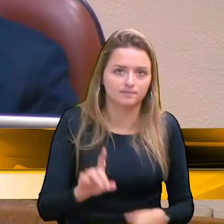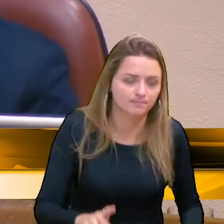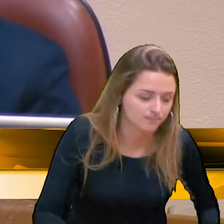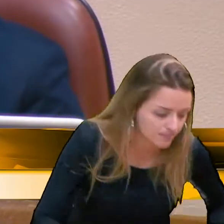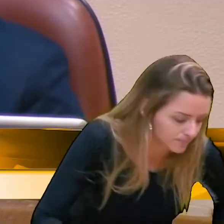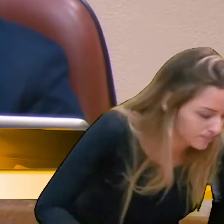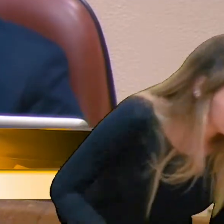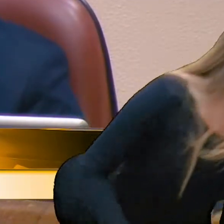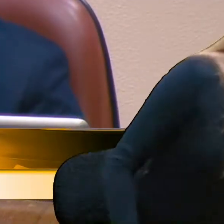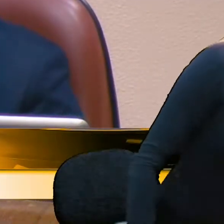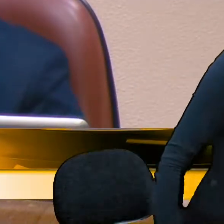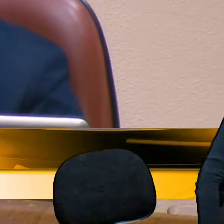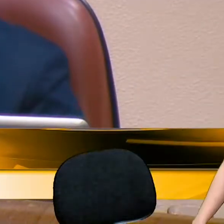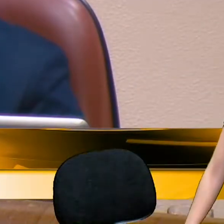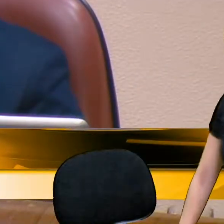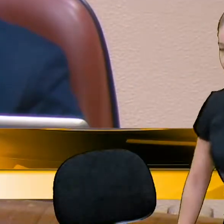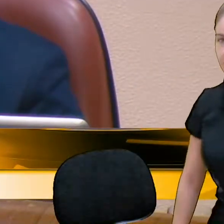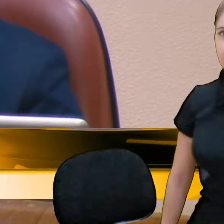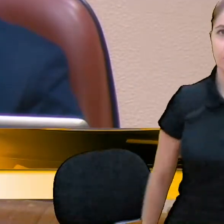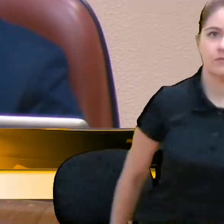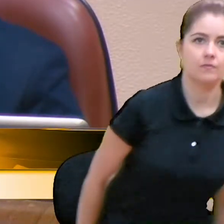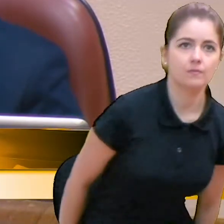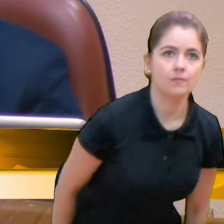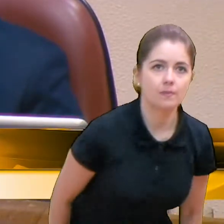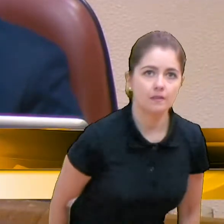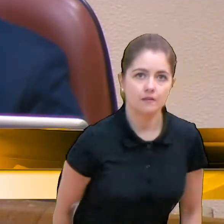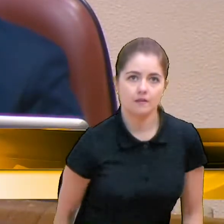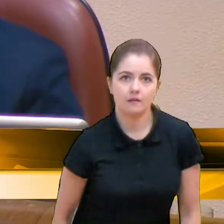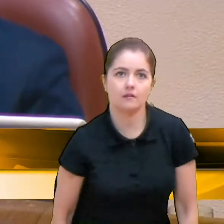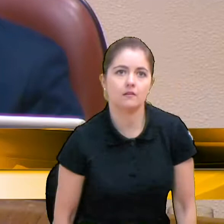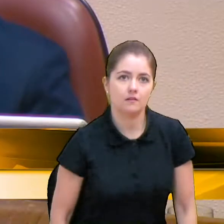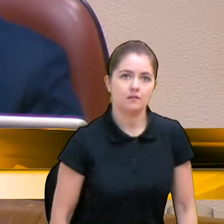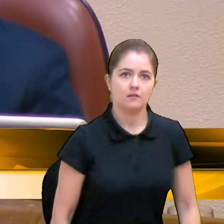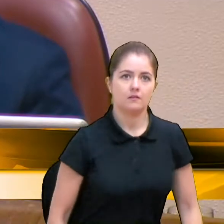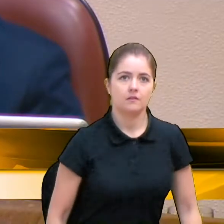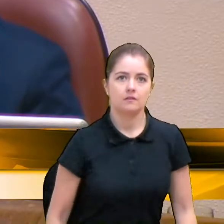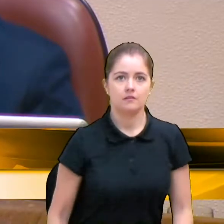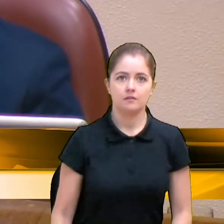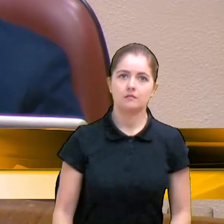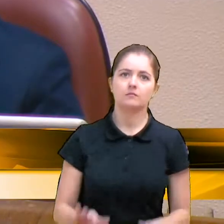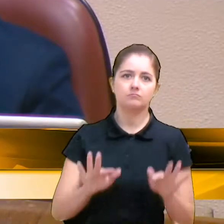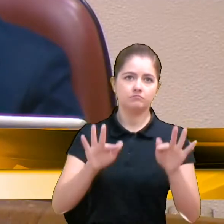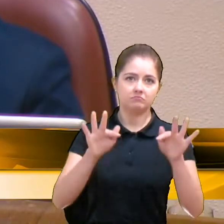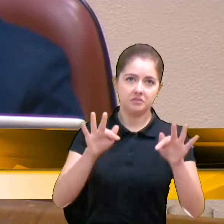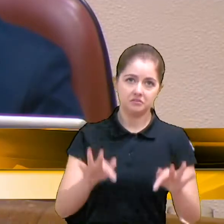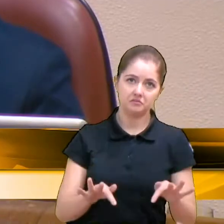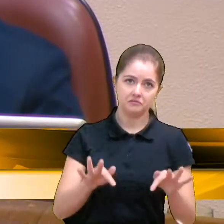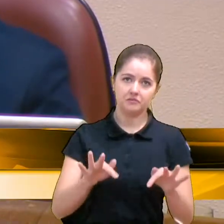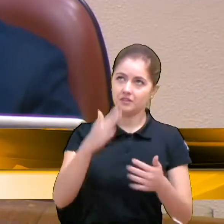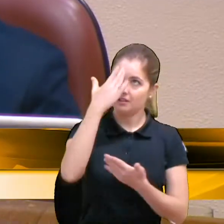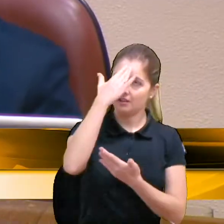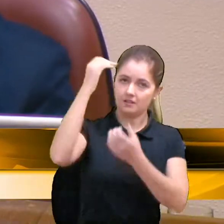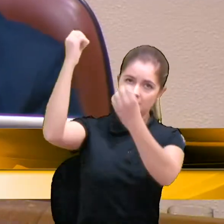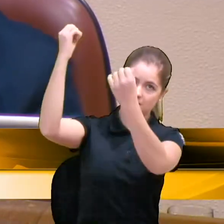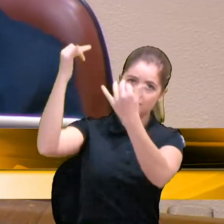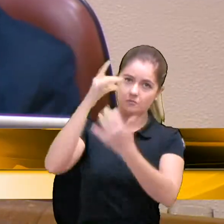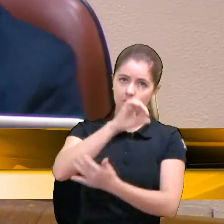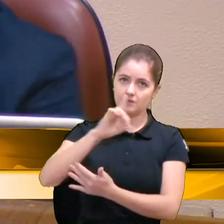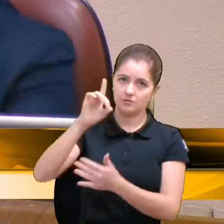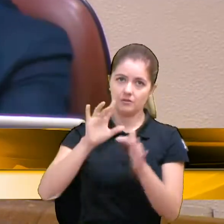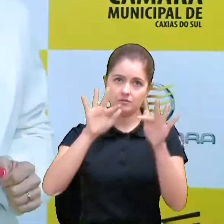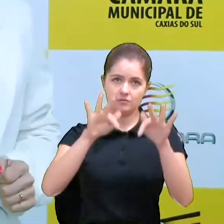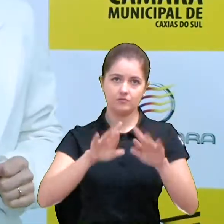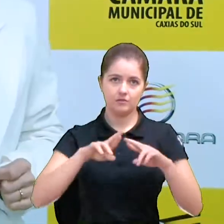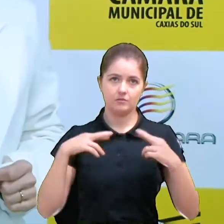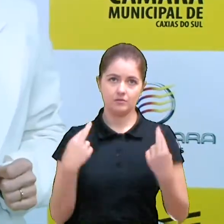Muito obrigado, vereador Fisso. Está encerrado o espaço do pequeno expediente. E agradecendo a proteção de Deus, declaro encerrados os trabalhos da presente sessão.